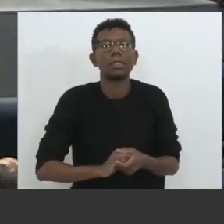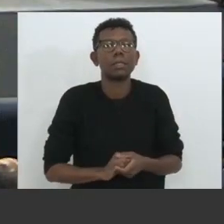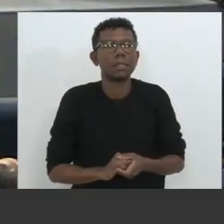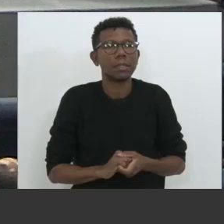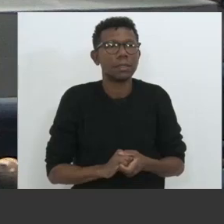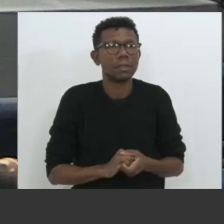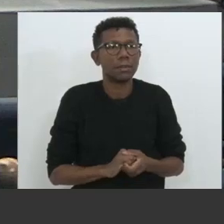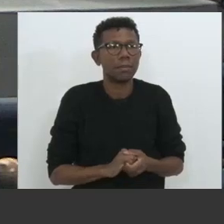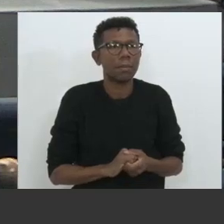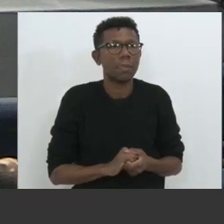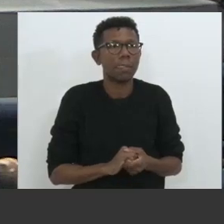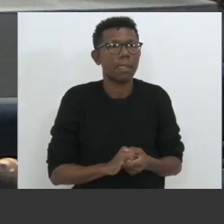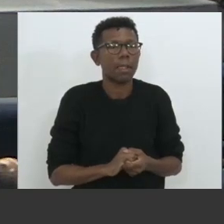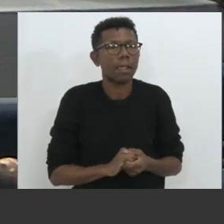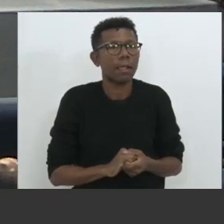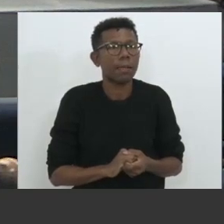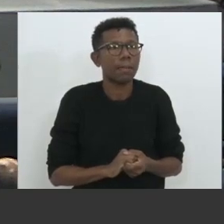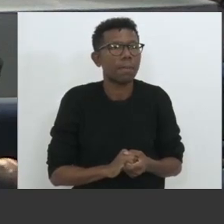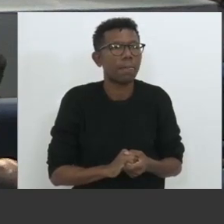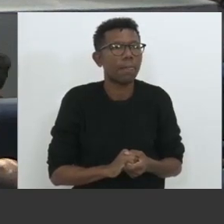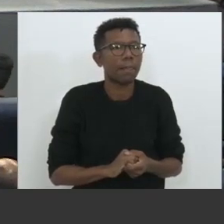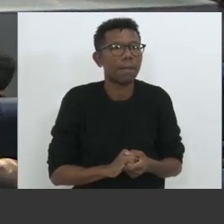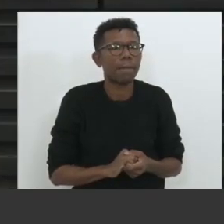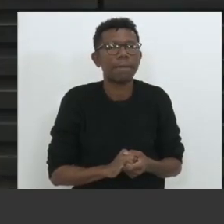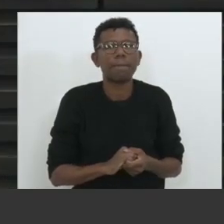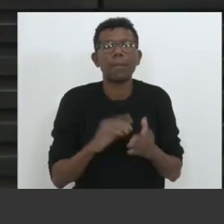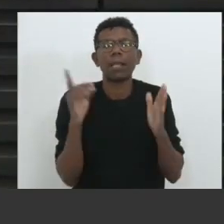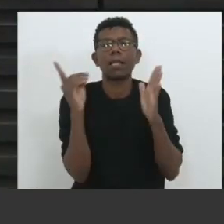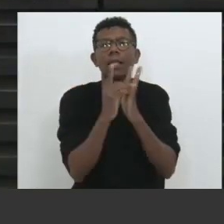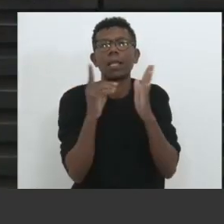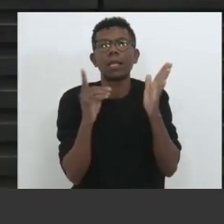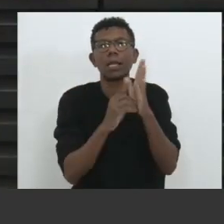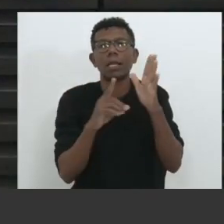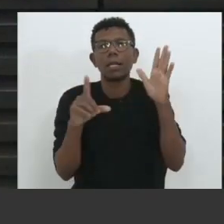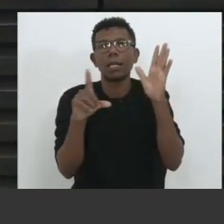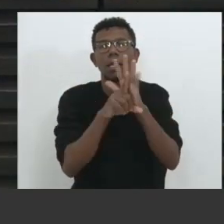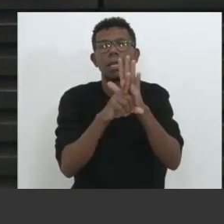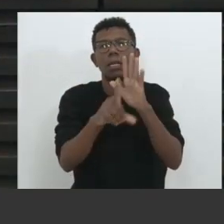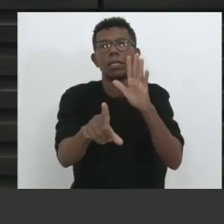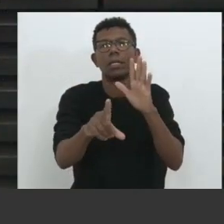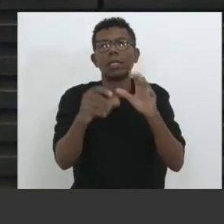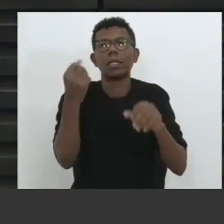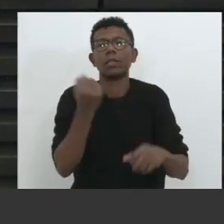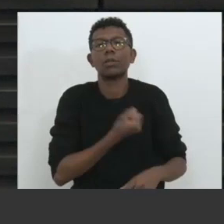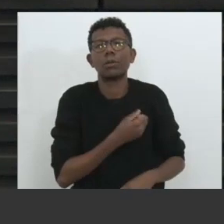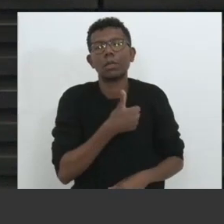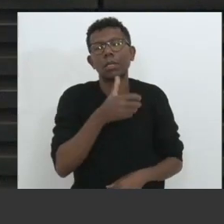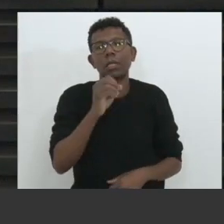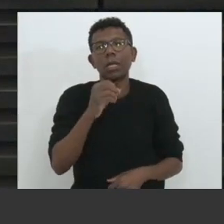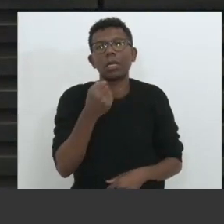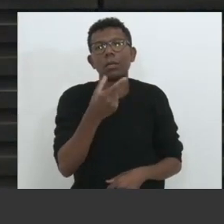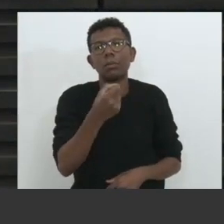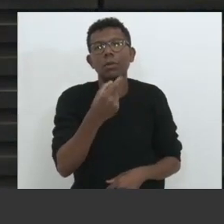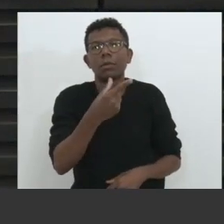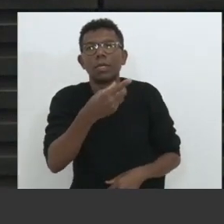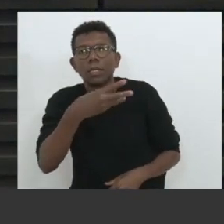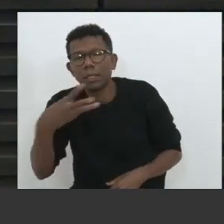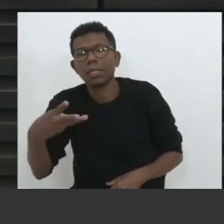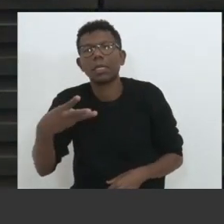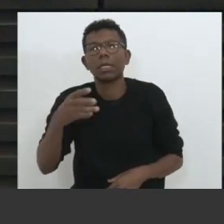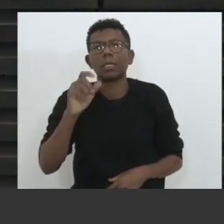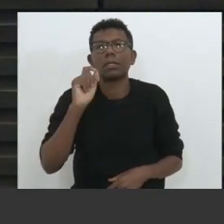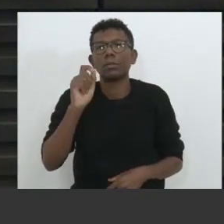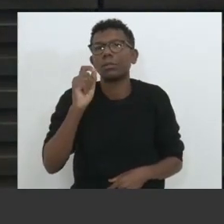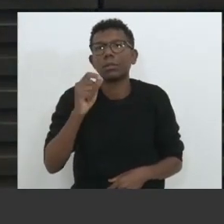homenagem por favor decreto legislativo número 10/2023 concessão de